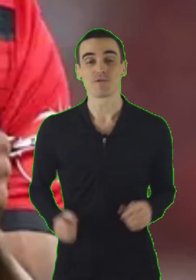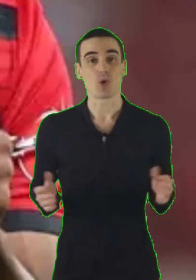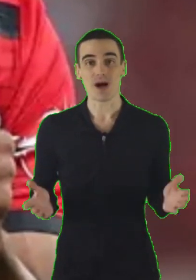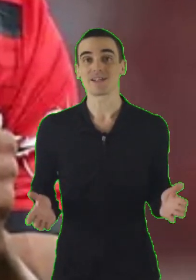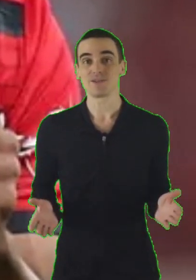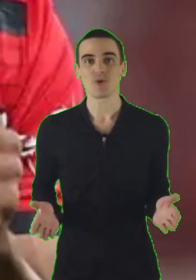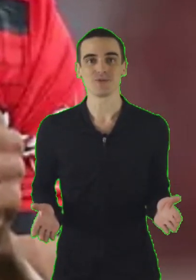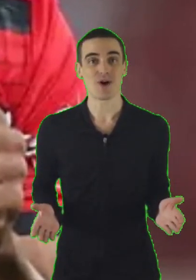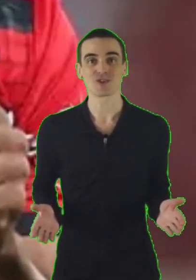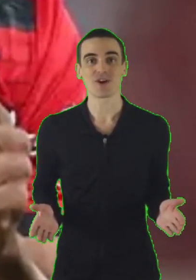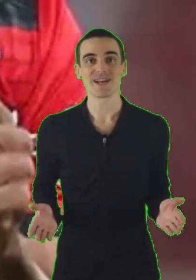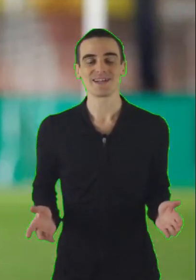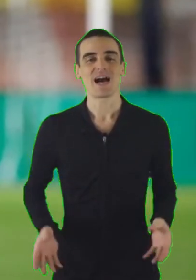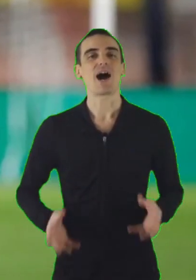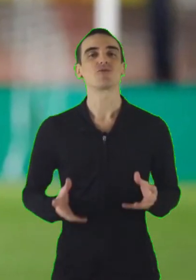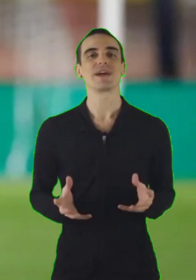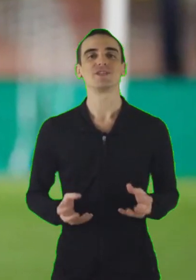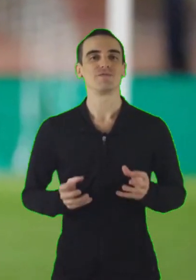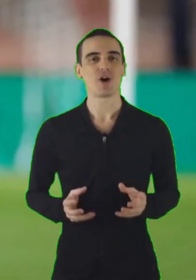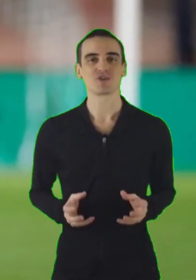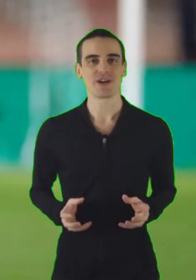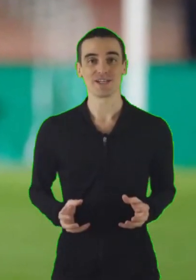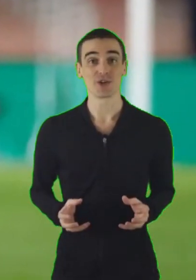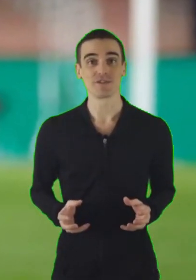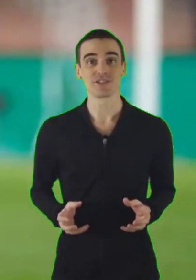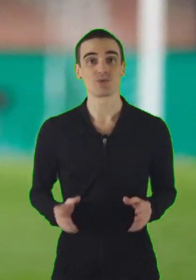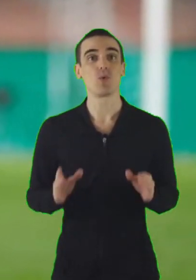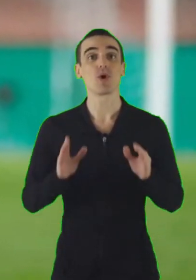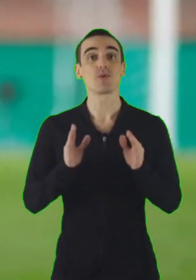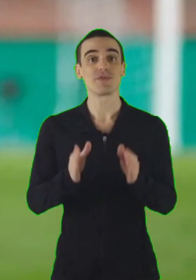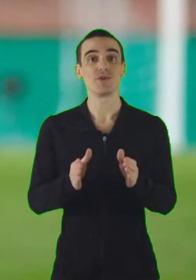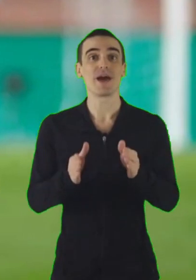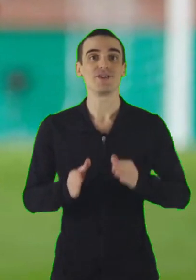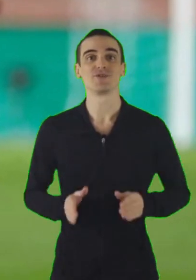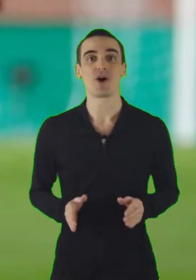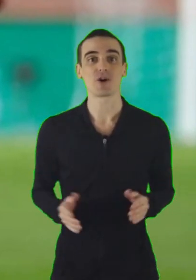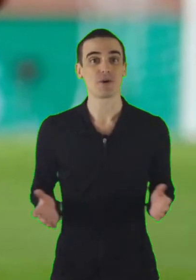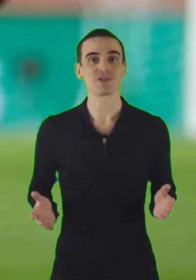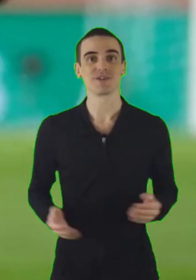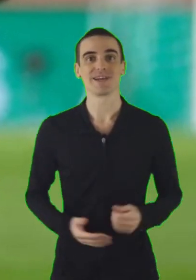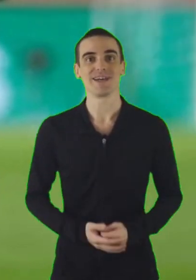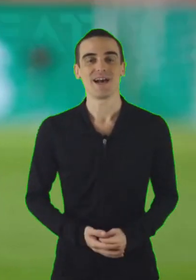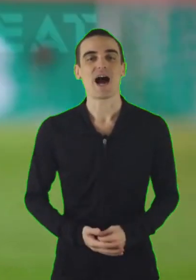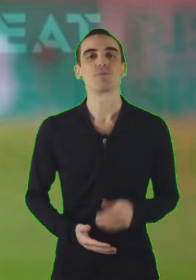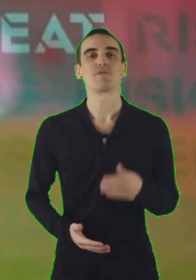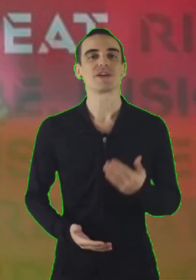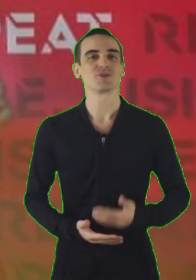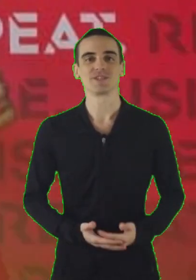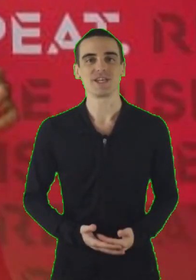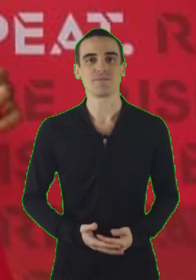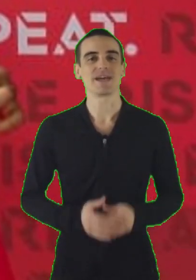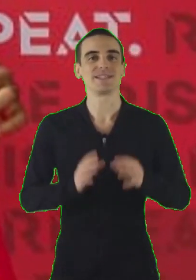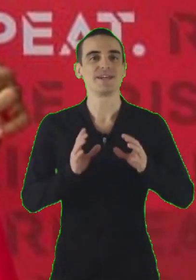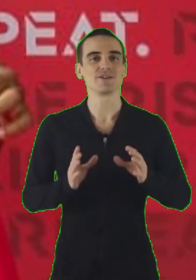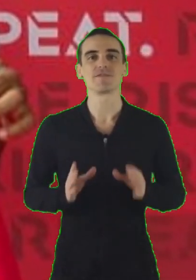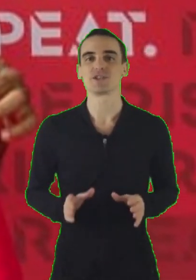país. E aí, torcedor? O que acha do reforço de Jean Lucas no Cabuloso? Deixe sua opinião nos comentários.